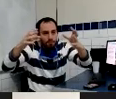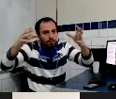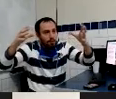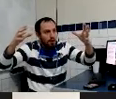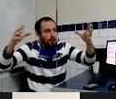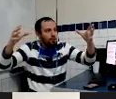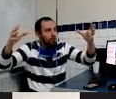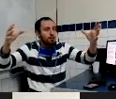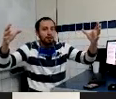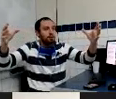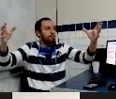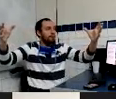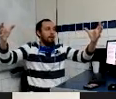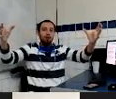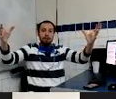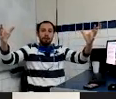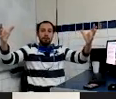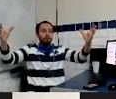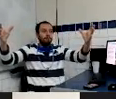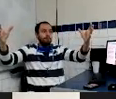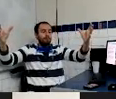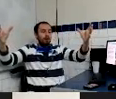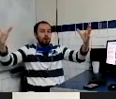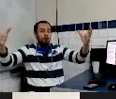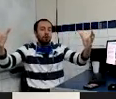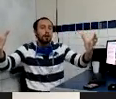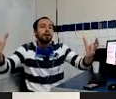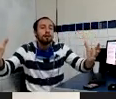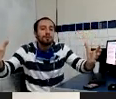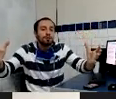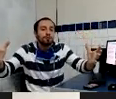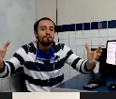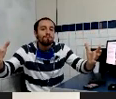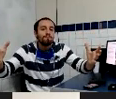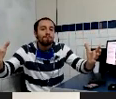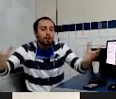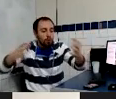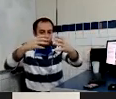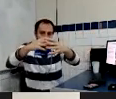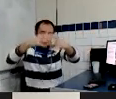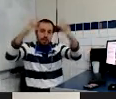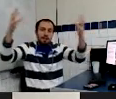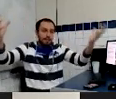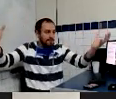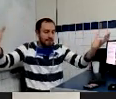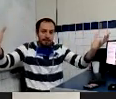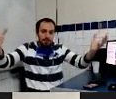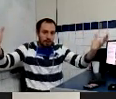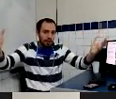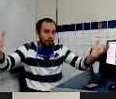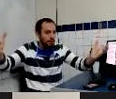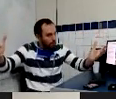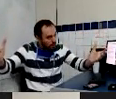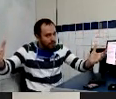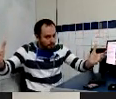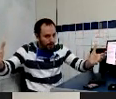tempo, ele foi aumentando, aumentando. Como que eu organizo isso? Como eu organizo essa civilização